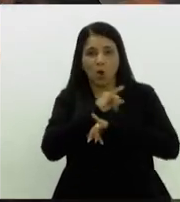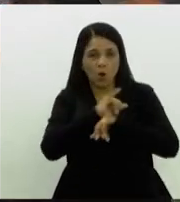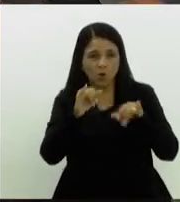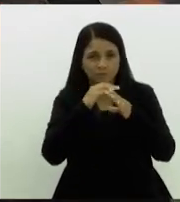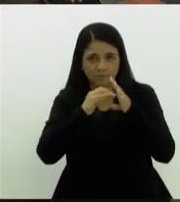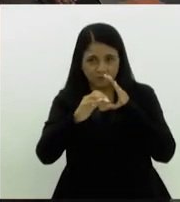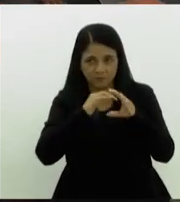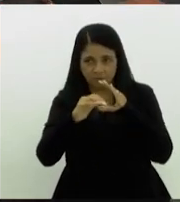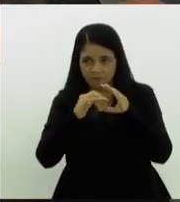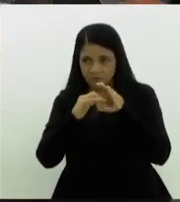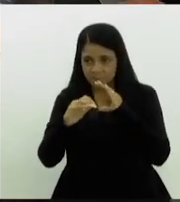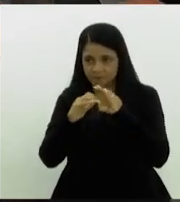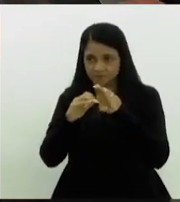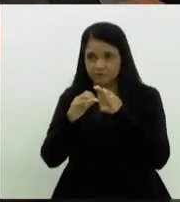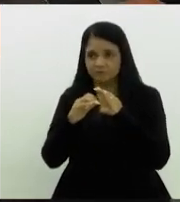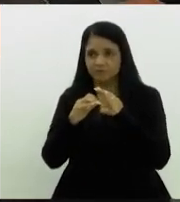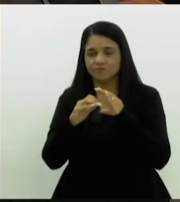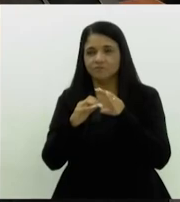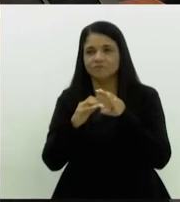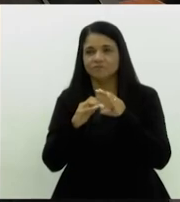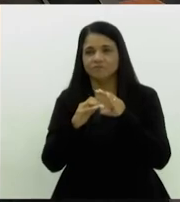comunicação...